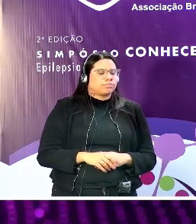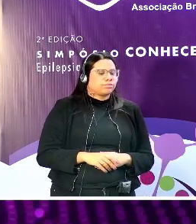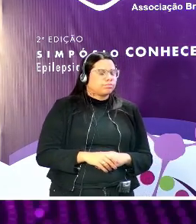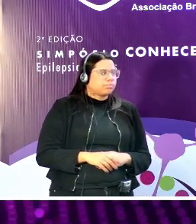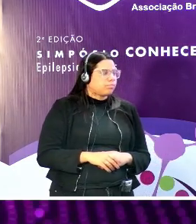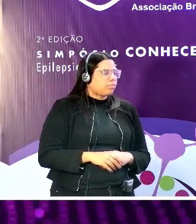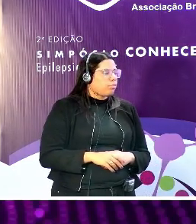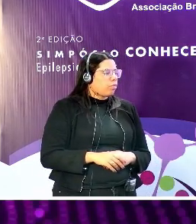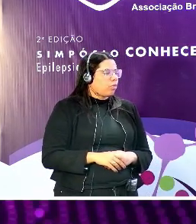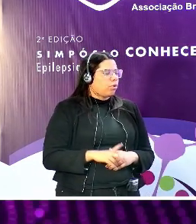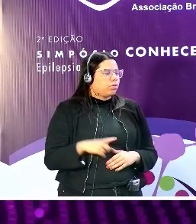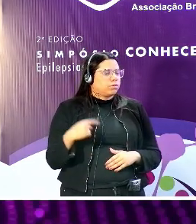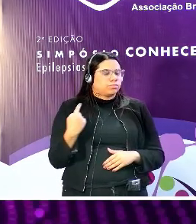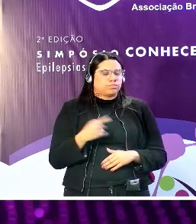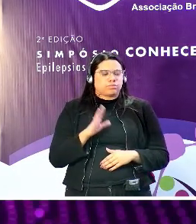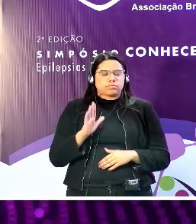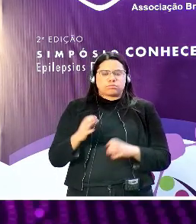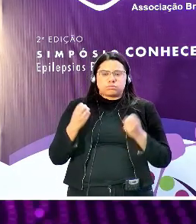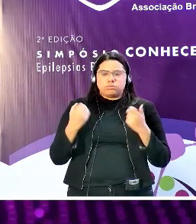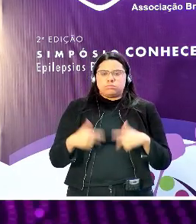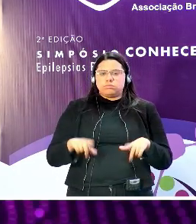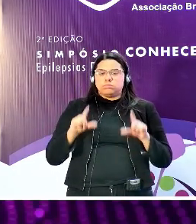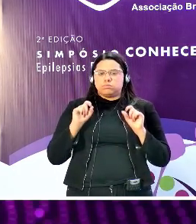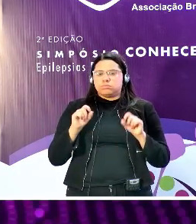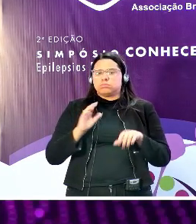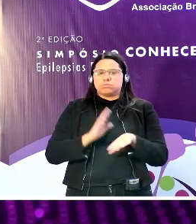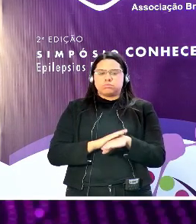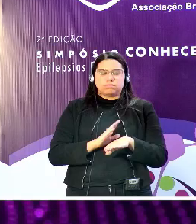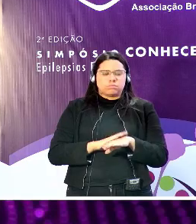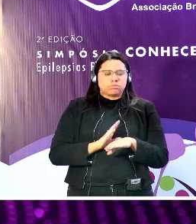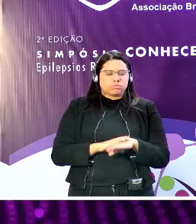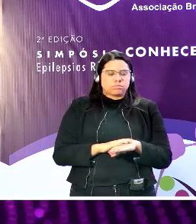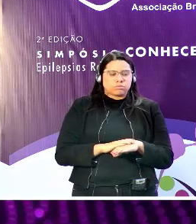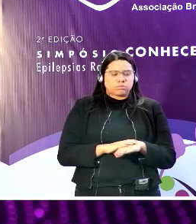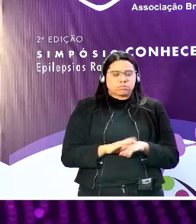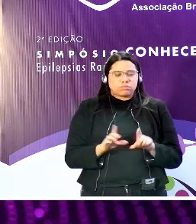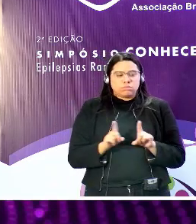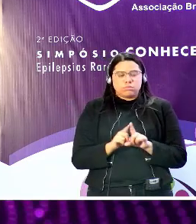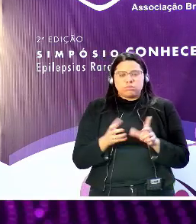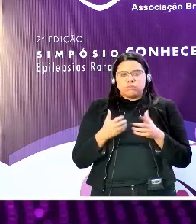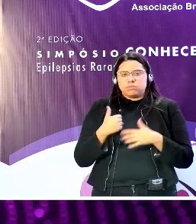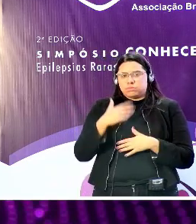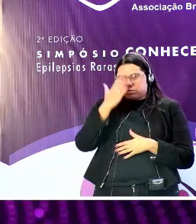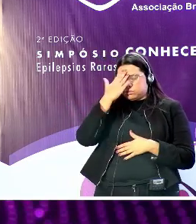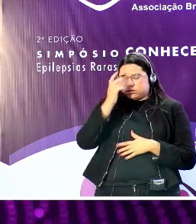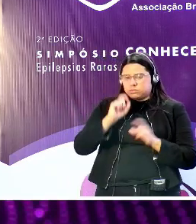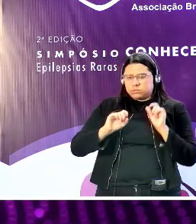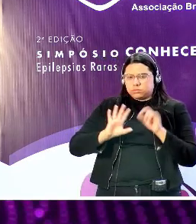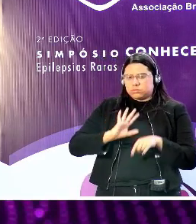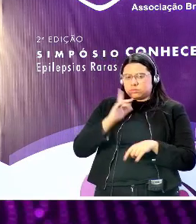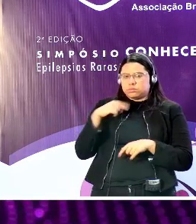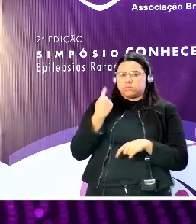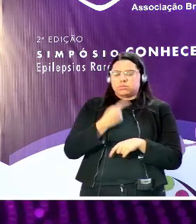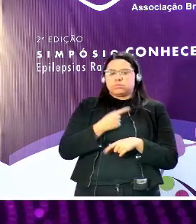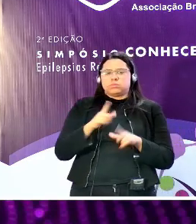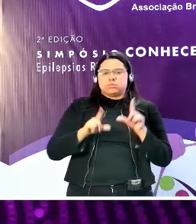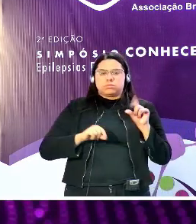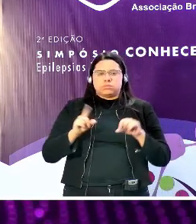A gente falou sobre o que ele faz in vitro. E a gente quer saber o que acontece quando a gente coloca vários